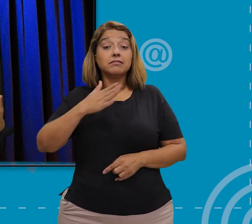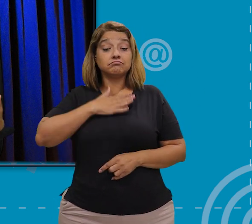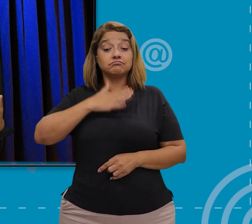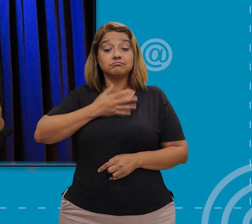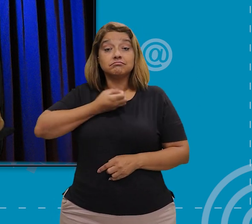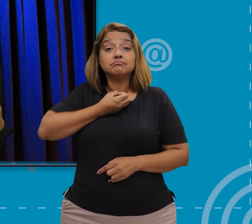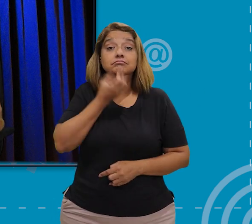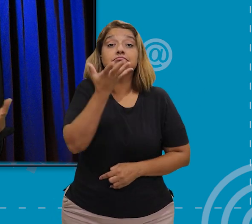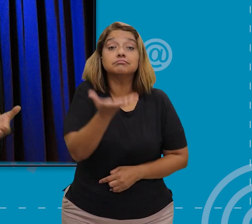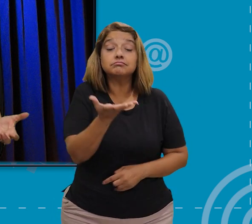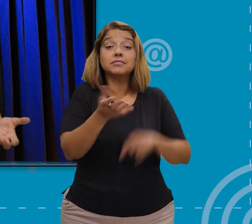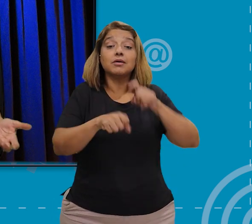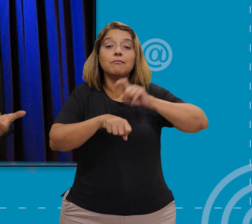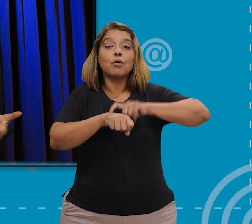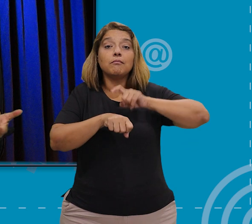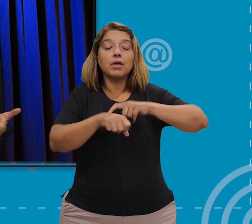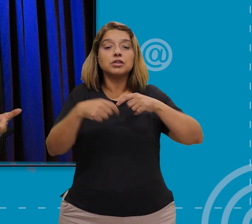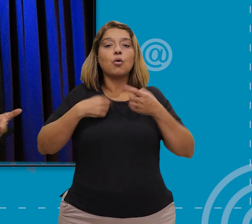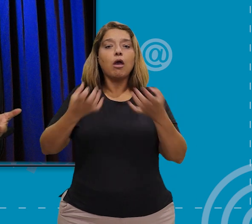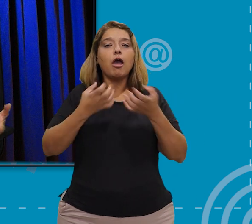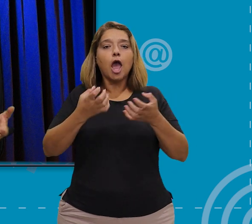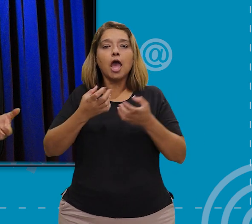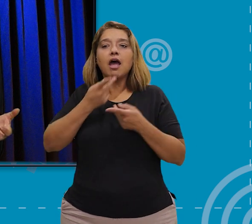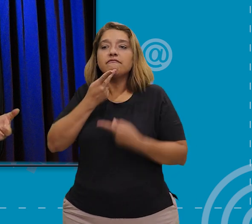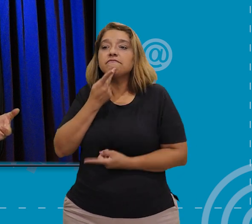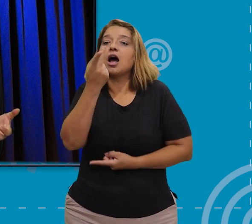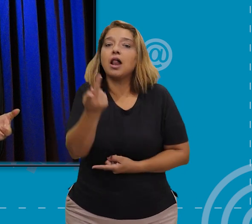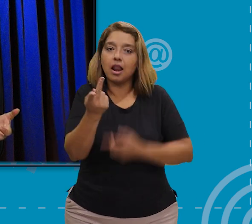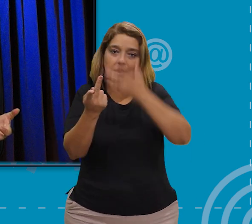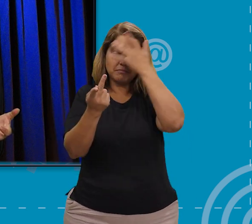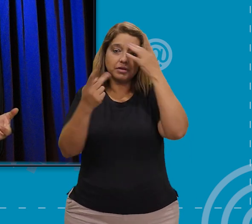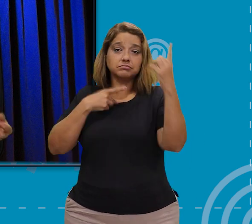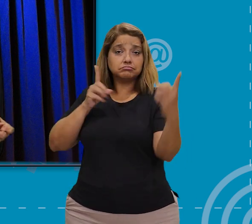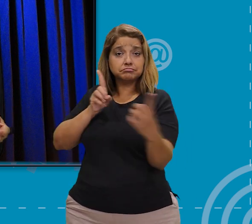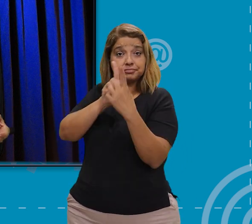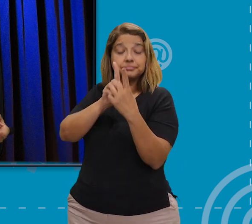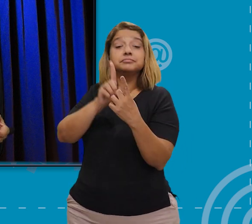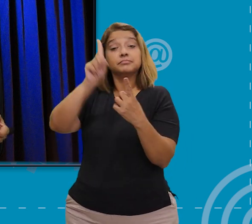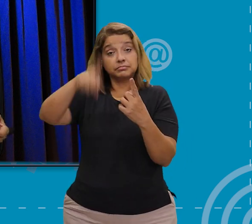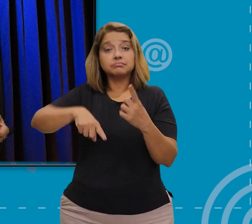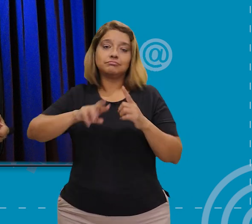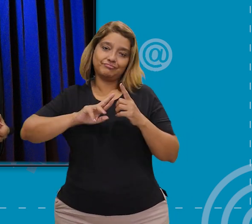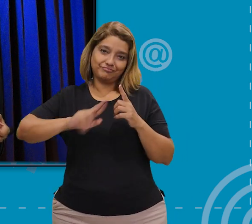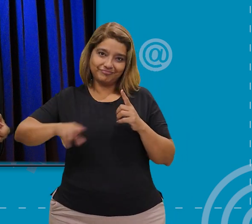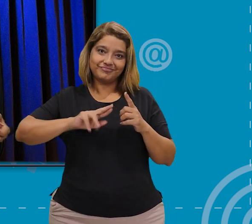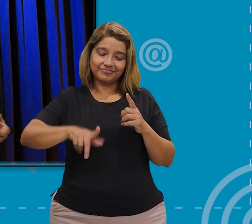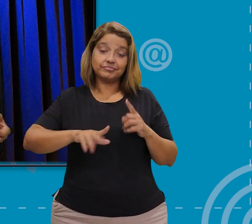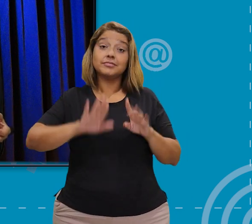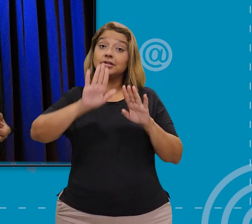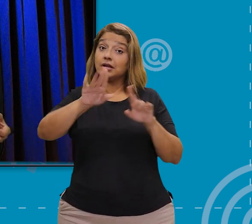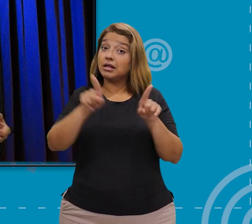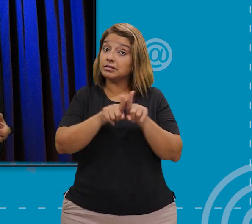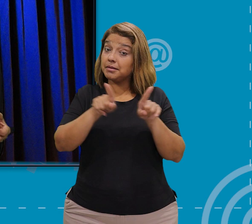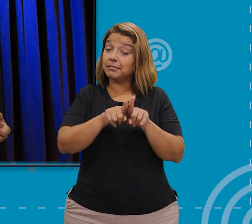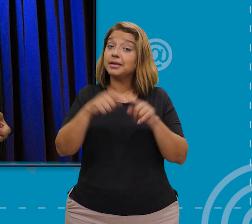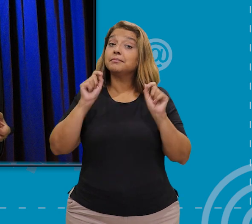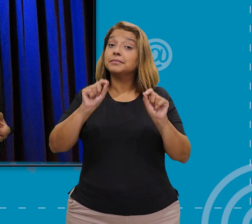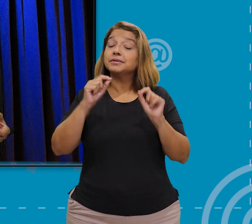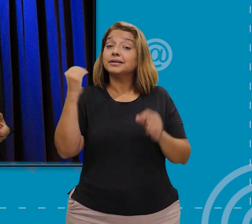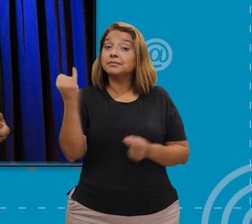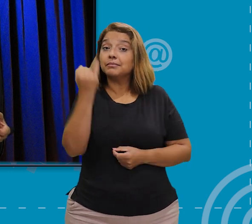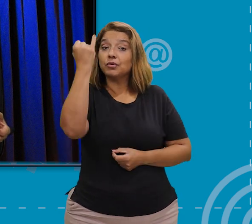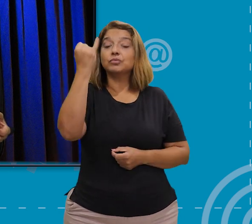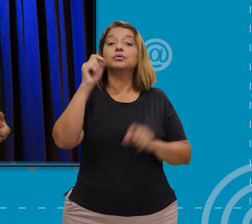conduzir o que você gostaria de dizer ao outro é que vai fazer toda a diferença. Ah, um detalhe, não use CNV